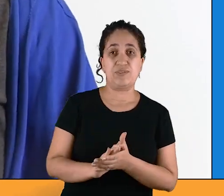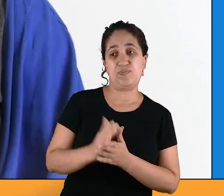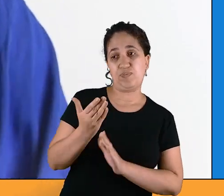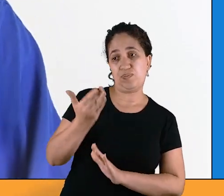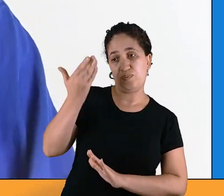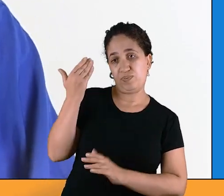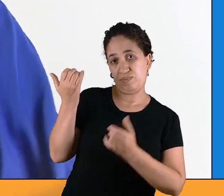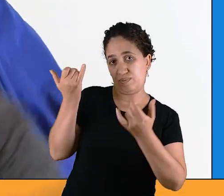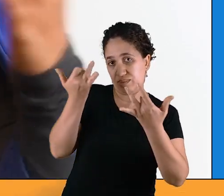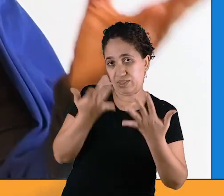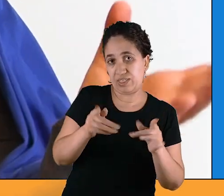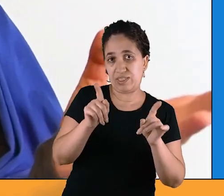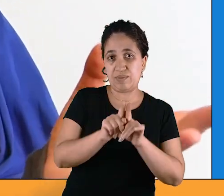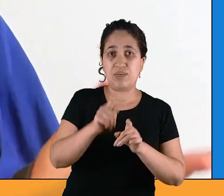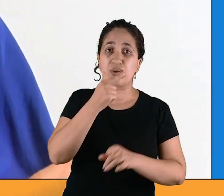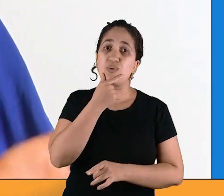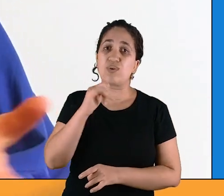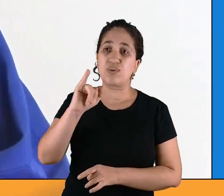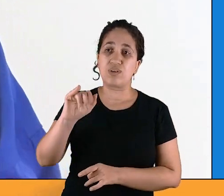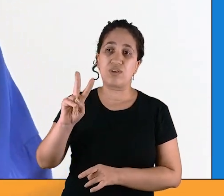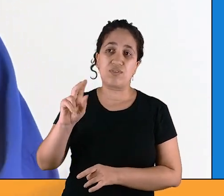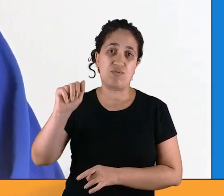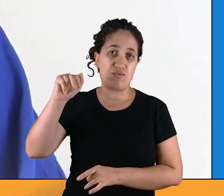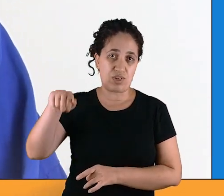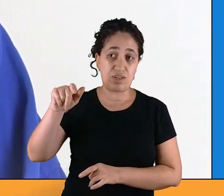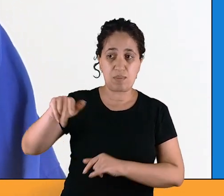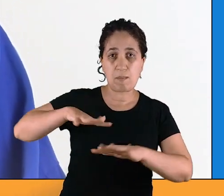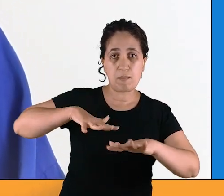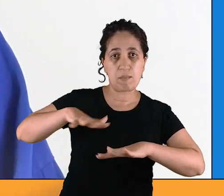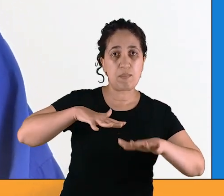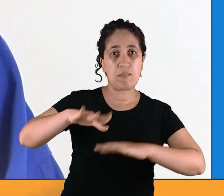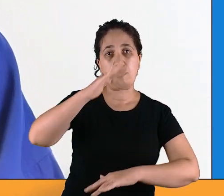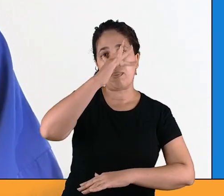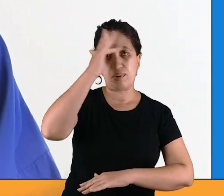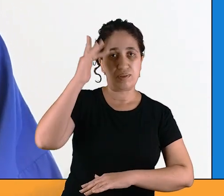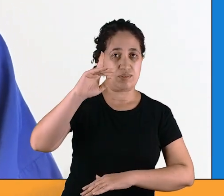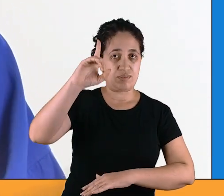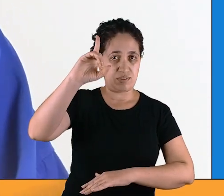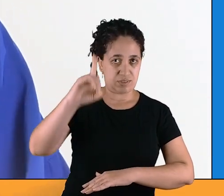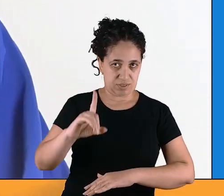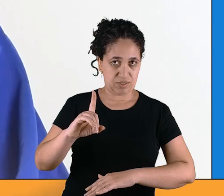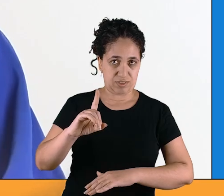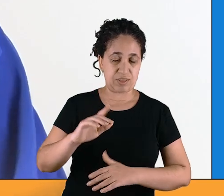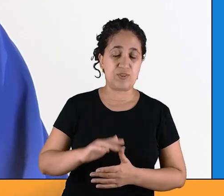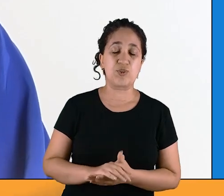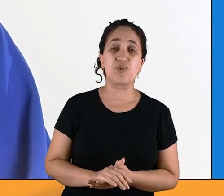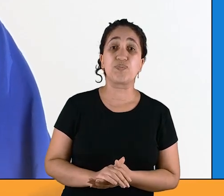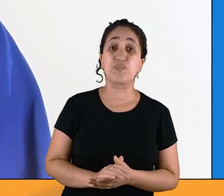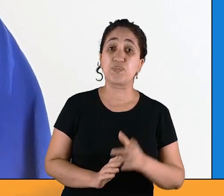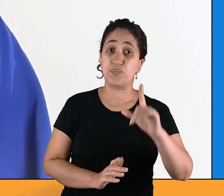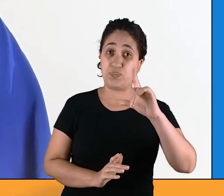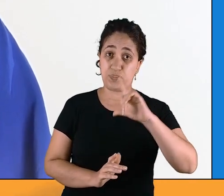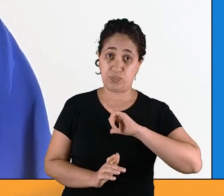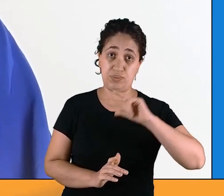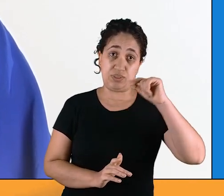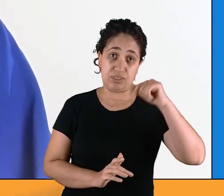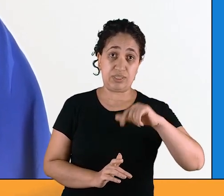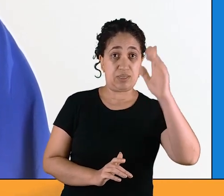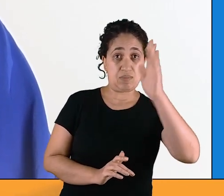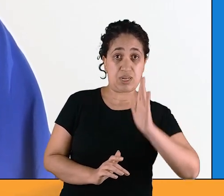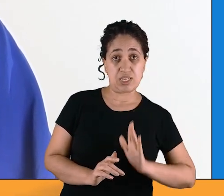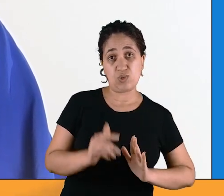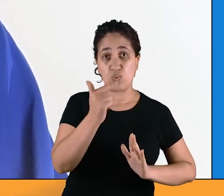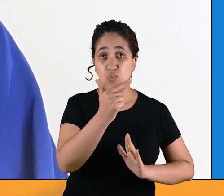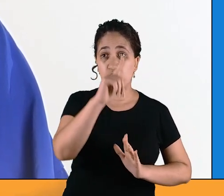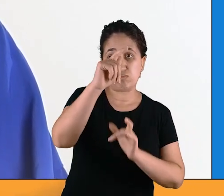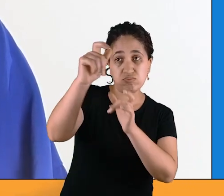falei anteriormente, né, no caso do Ivan Barón, ele faz parte do movimento das pessoas com deficiência. Então, a gente tem no Brasil, como em